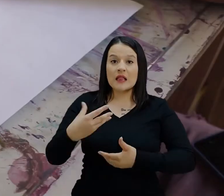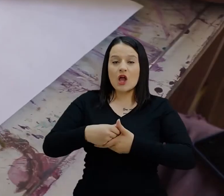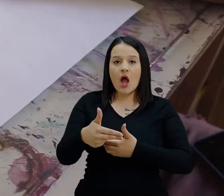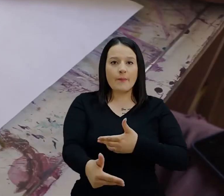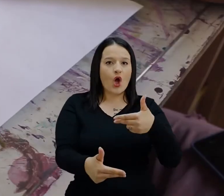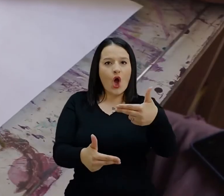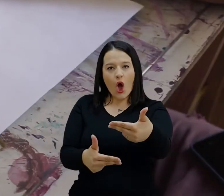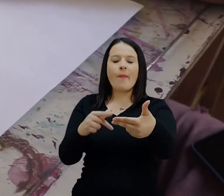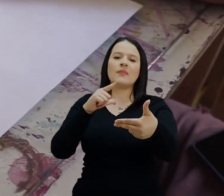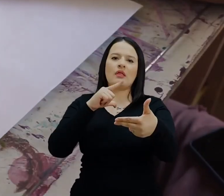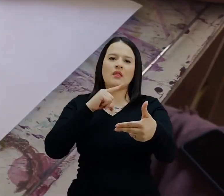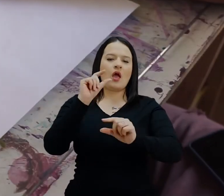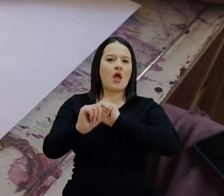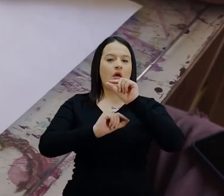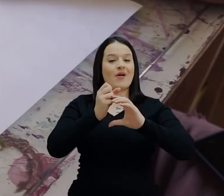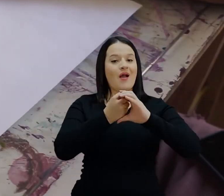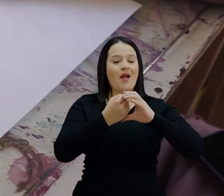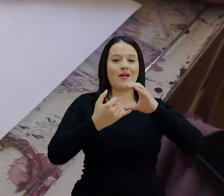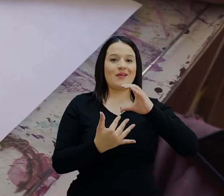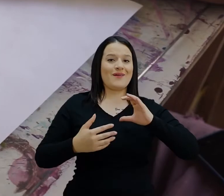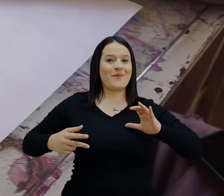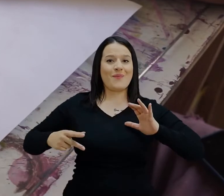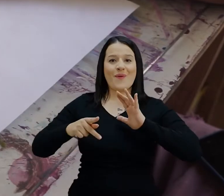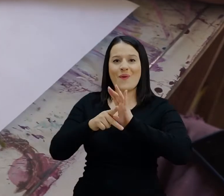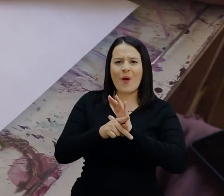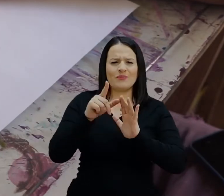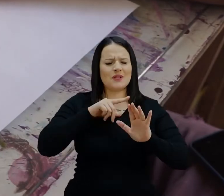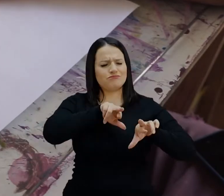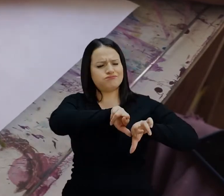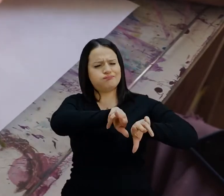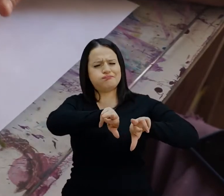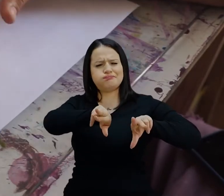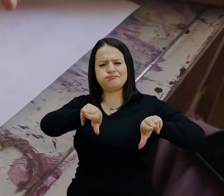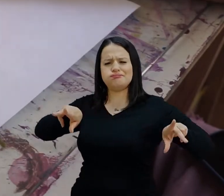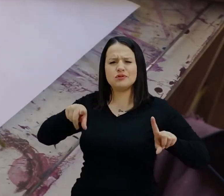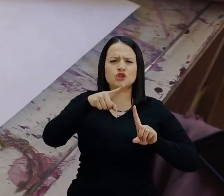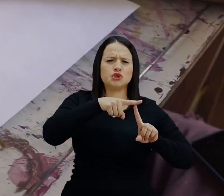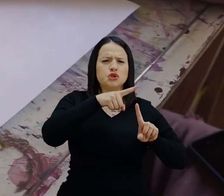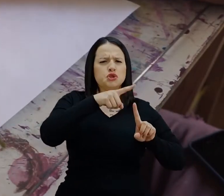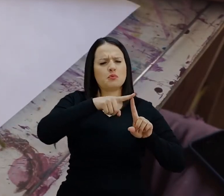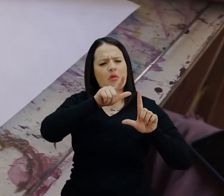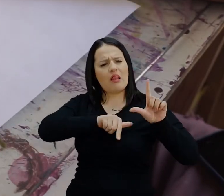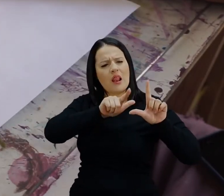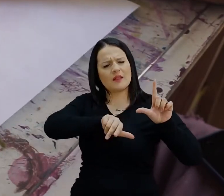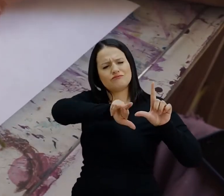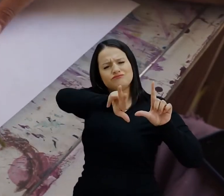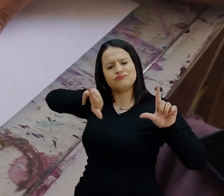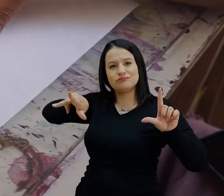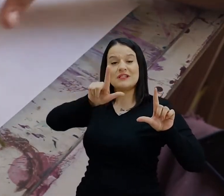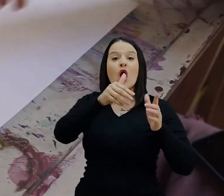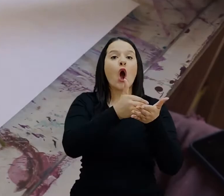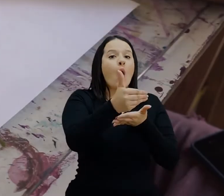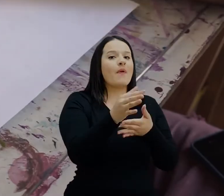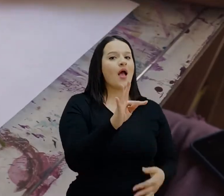Junto do grafite hip hop, ele trouxe uma característica de uma diversificação de